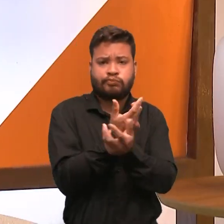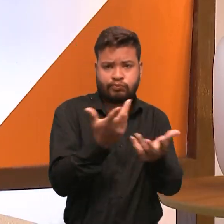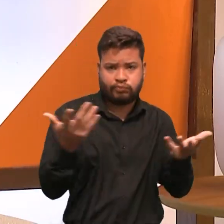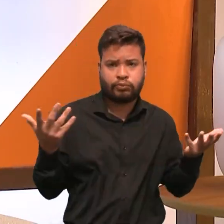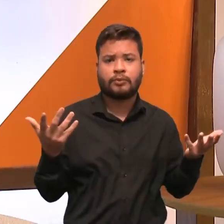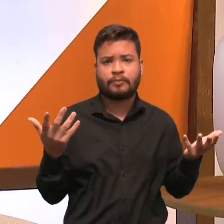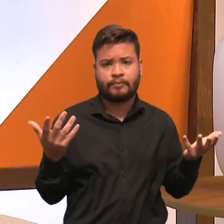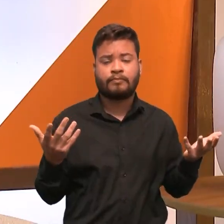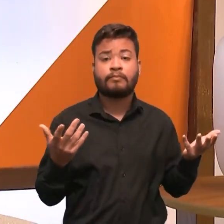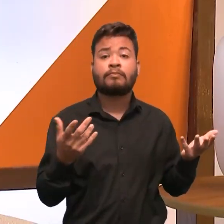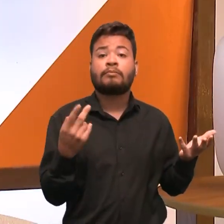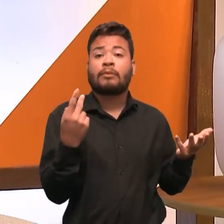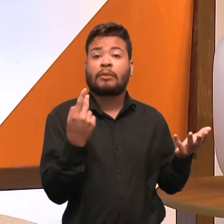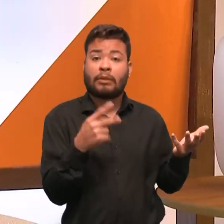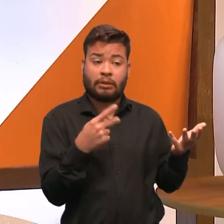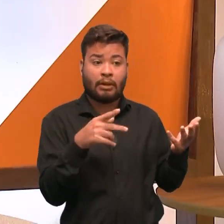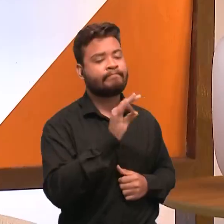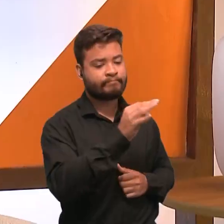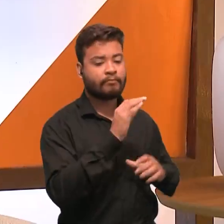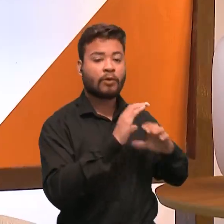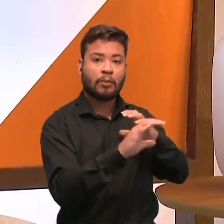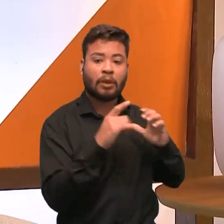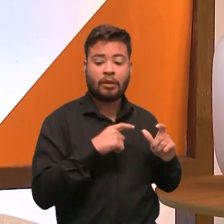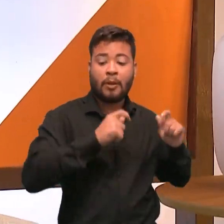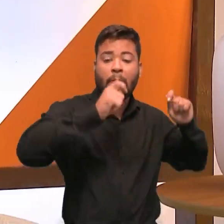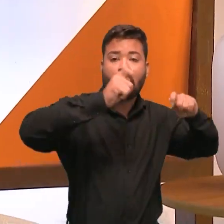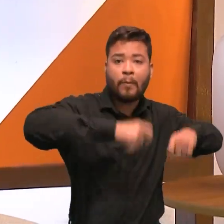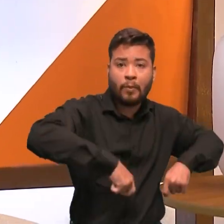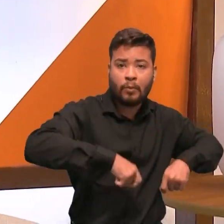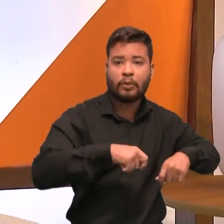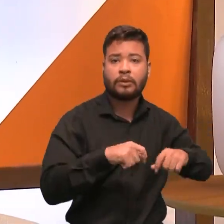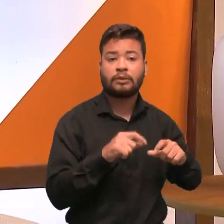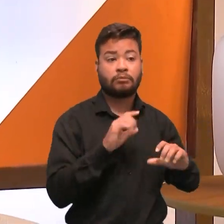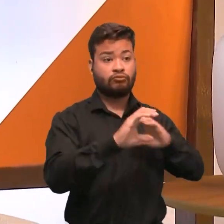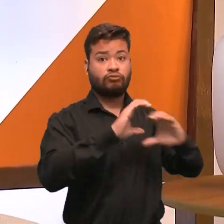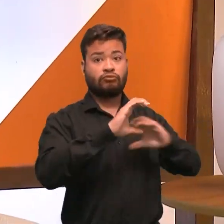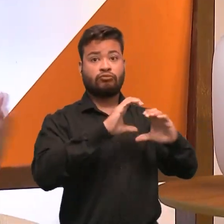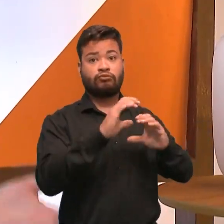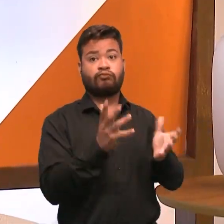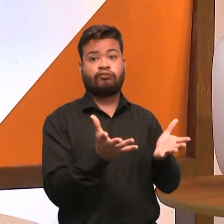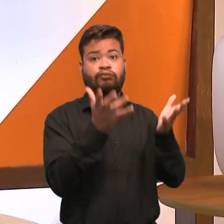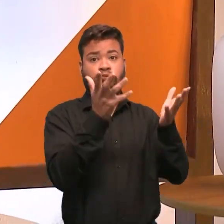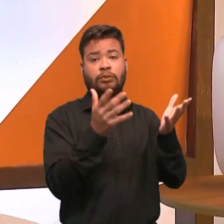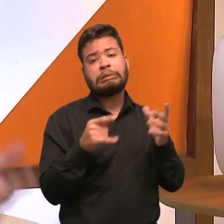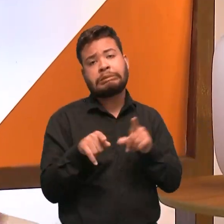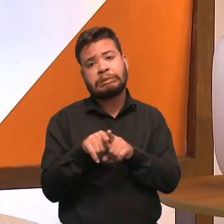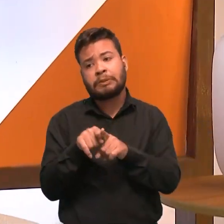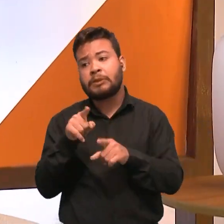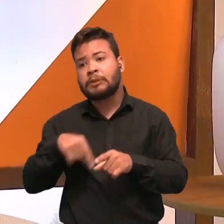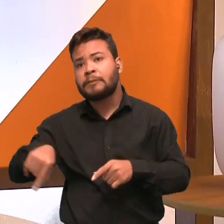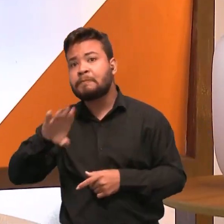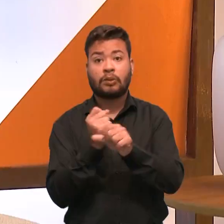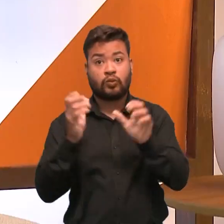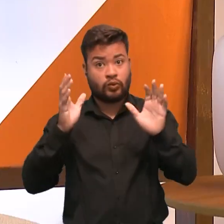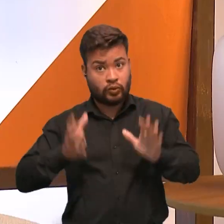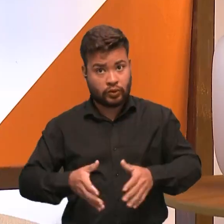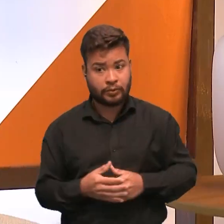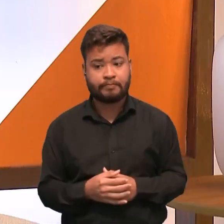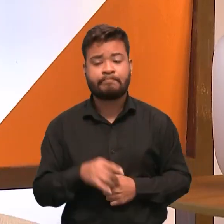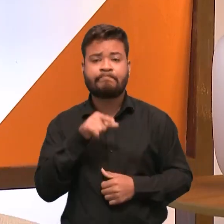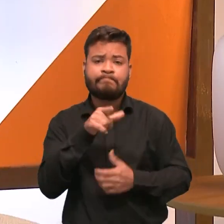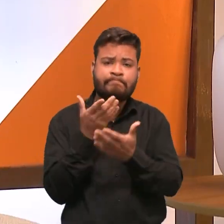objetos do mundo, objetos, utensílios das pessoas, de uma determinada comunidade ou de